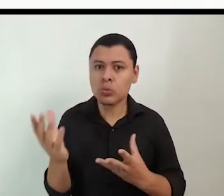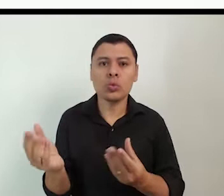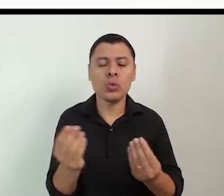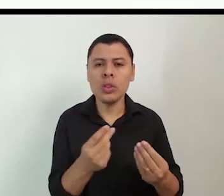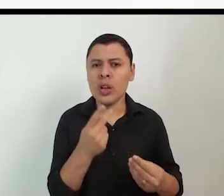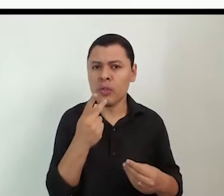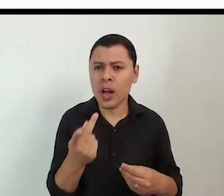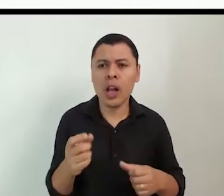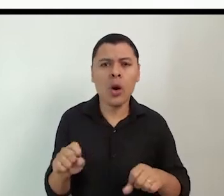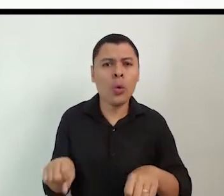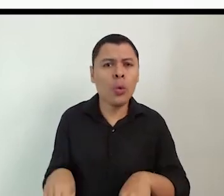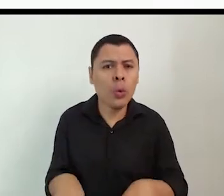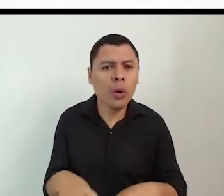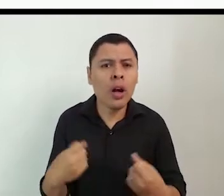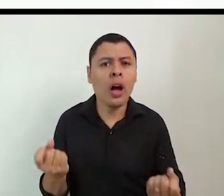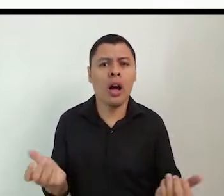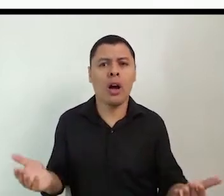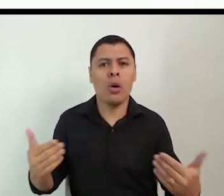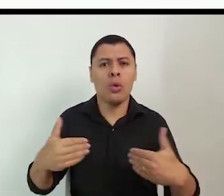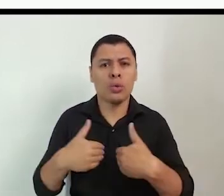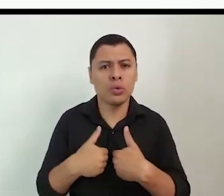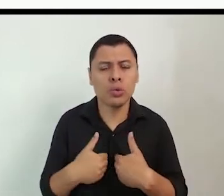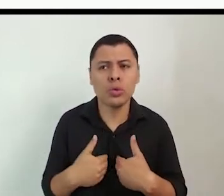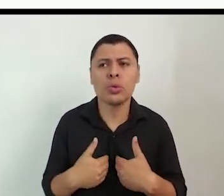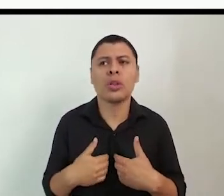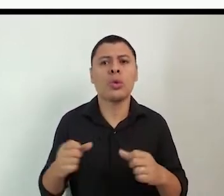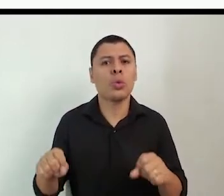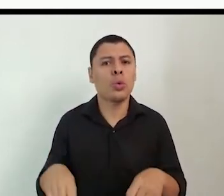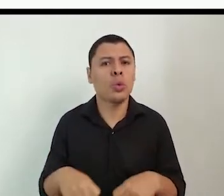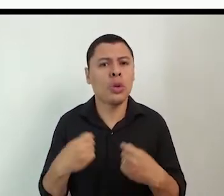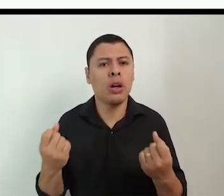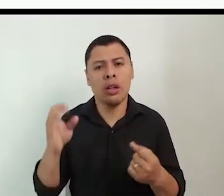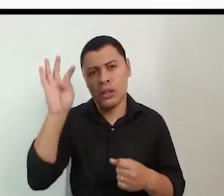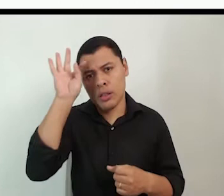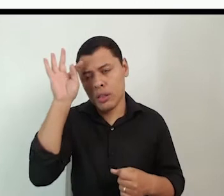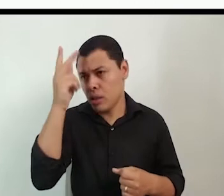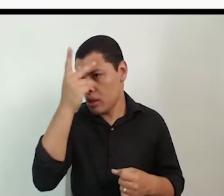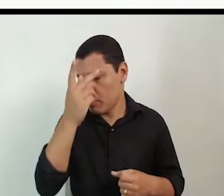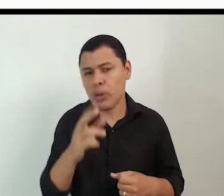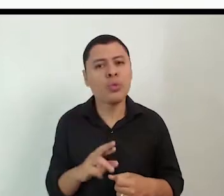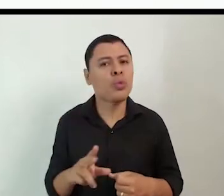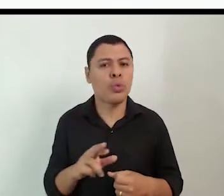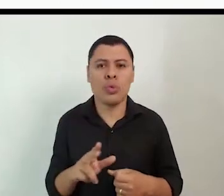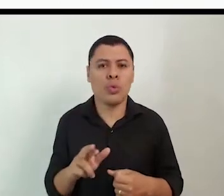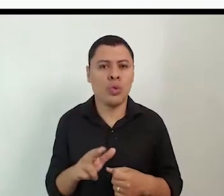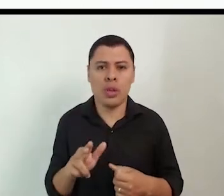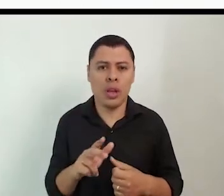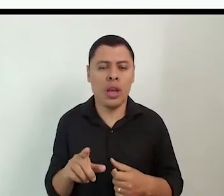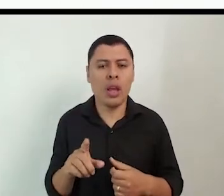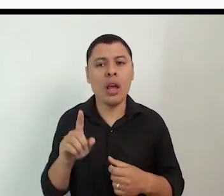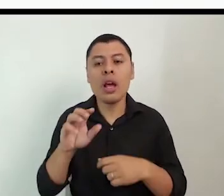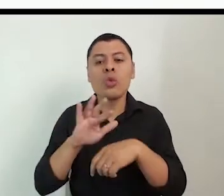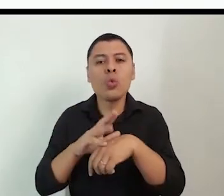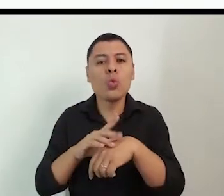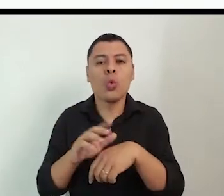muito na cura, de curar o autismo, de curar TDAH, e eles são transtornos, eles não precisam de cura, né? Não